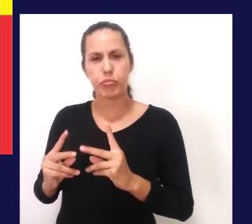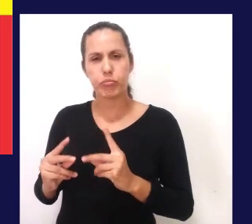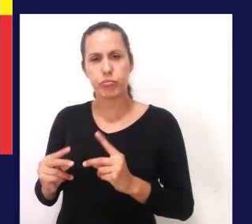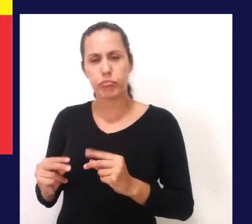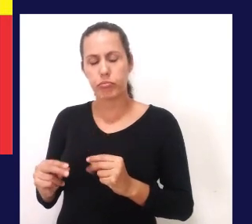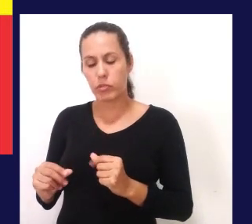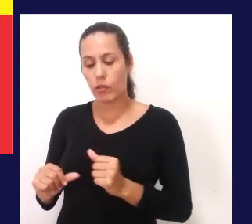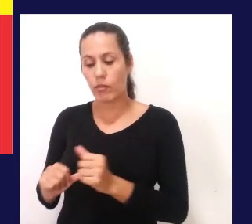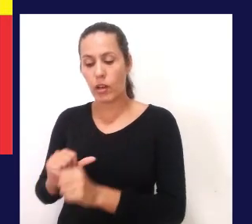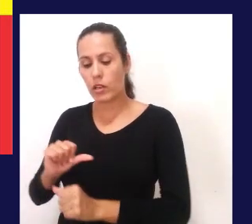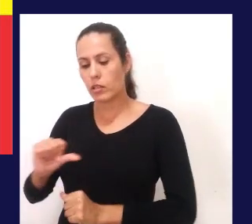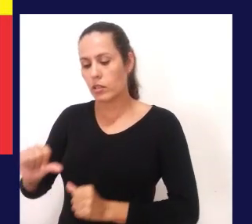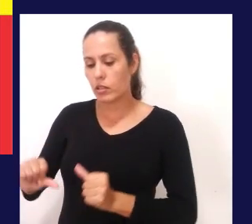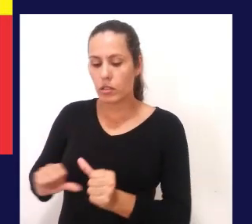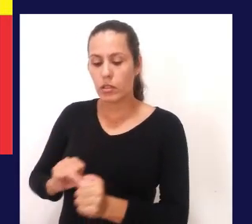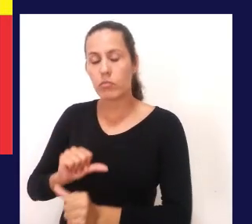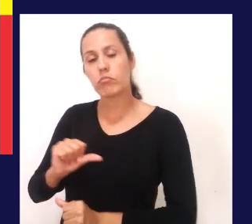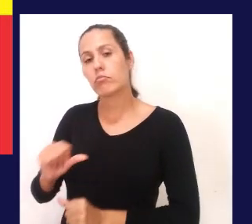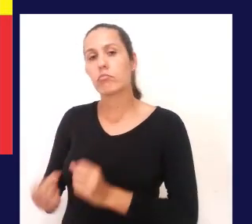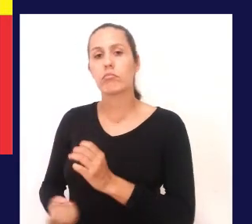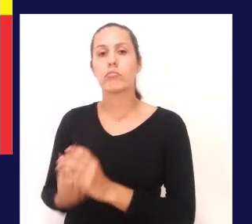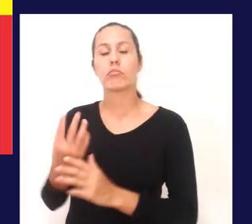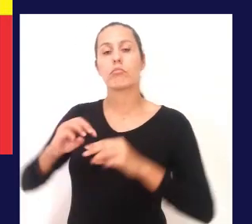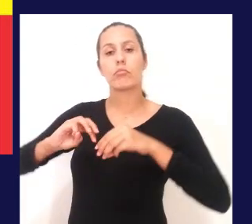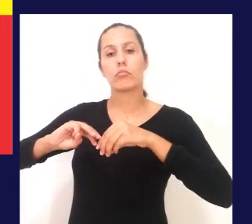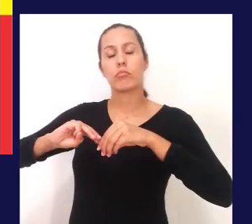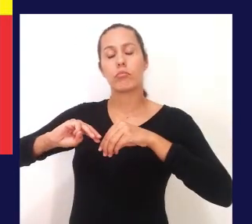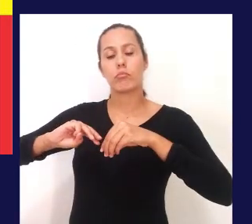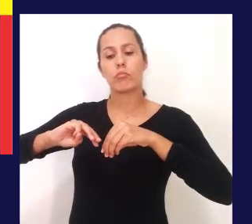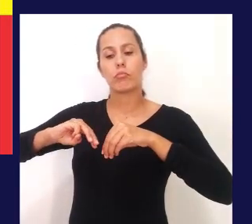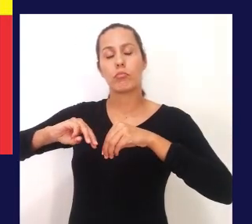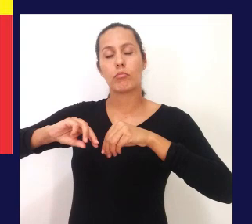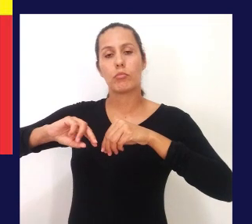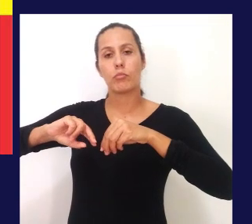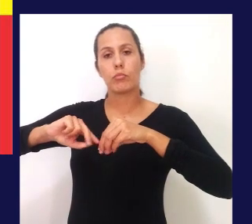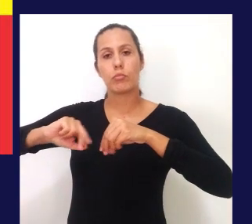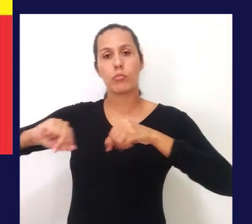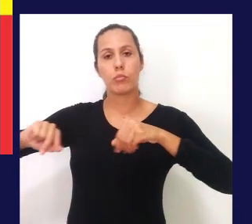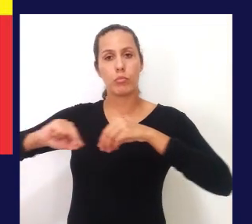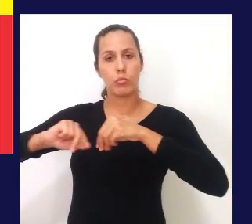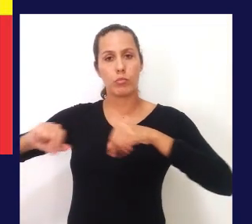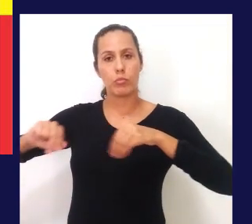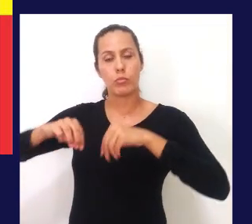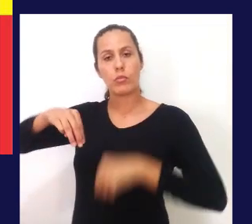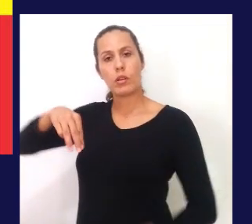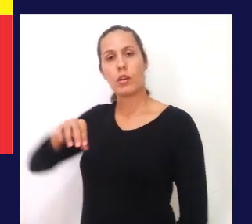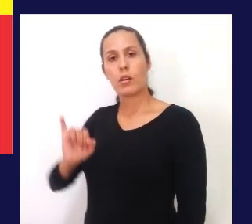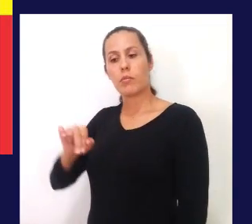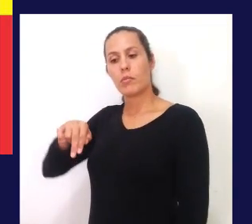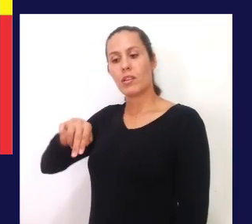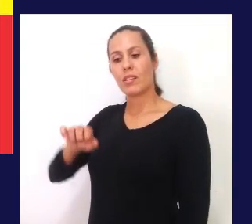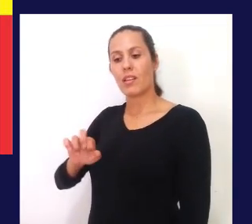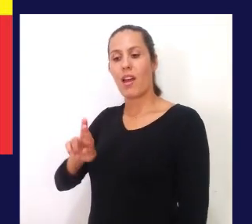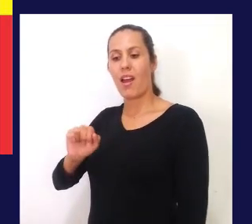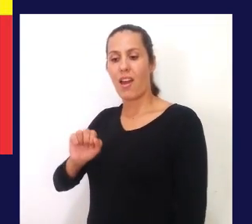ela vai ser substituída por alguns minerais. E o que vai acontecer é que